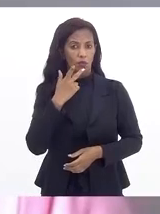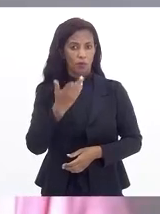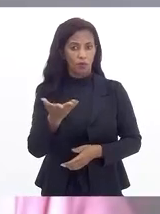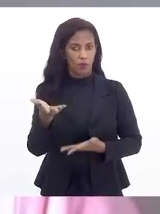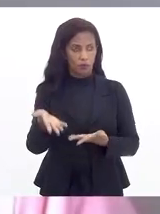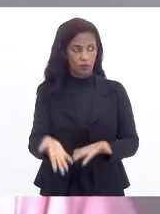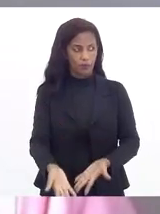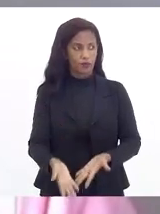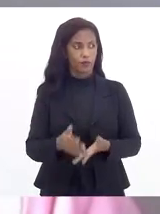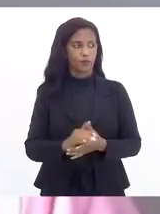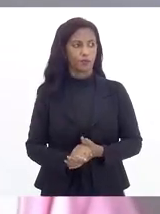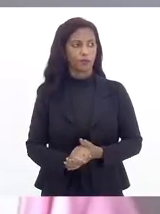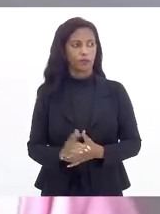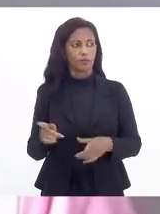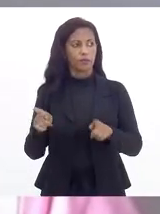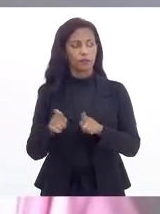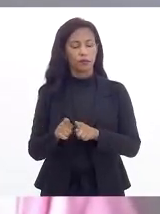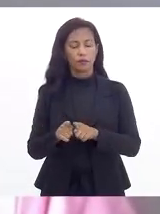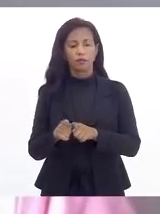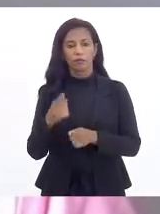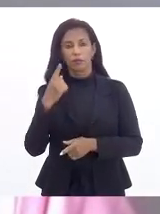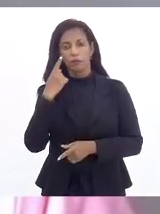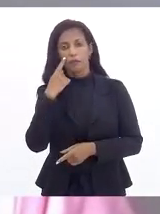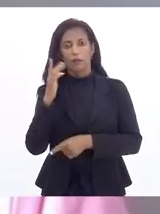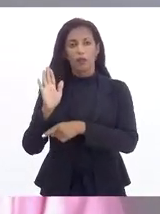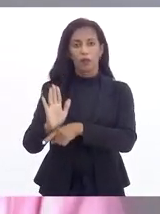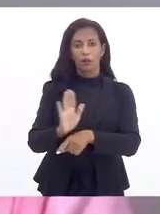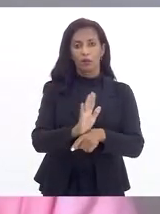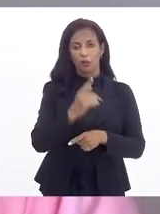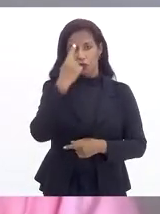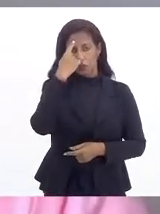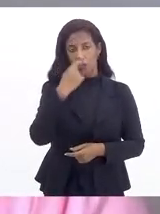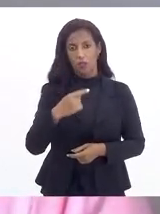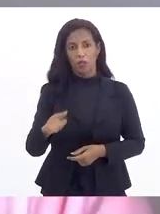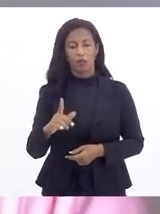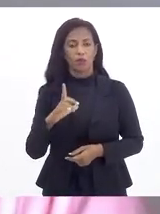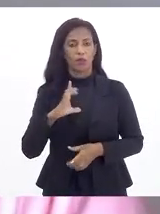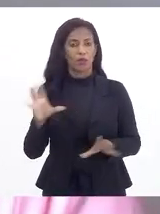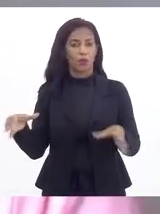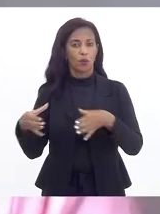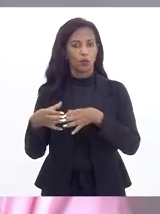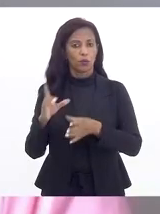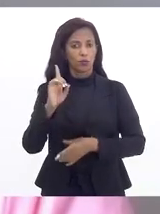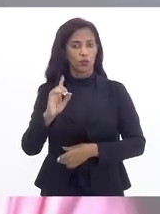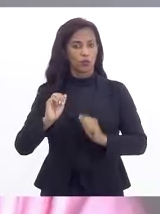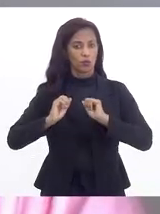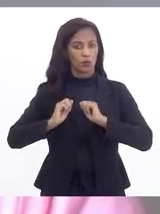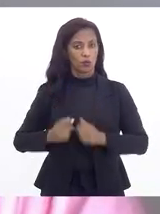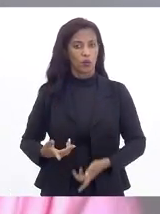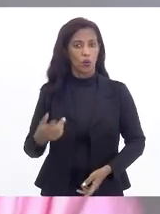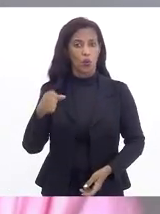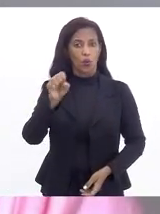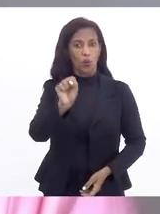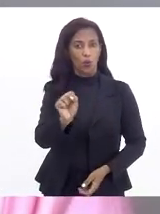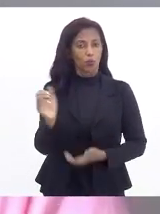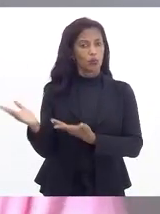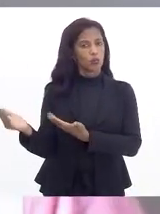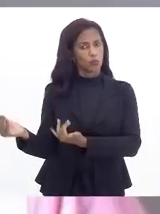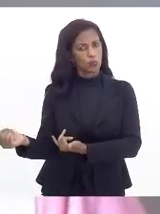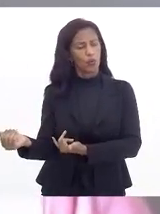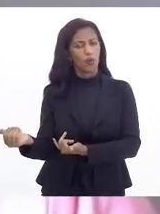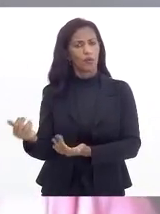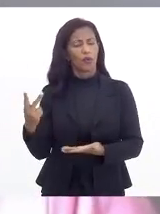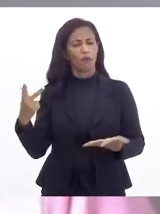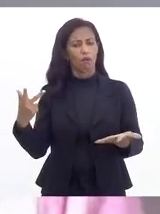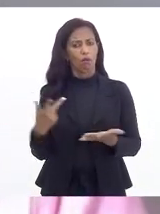aqui, e inclusive atendendo casos, né? Só essa semana a gente atendeu na Comissão de Direitos Humanos 8 jovens que